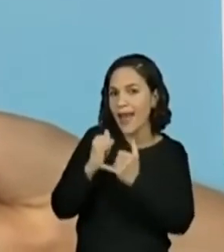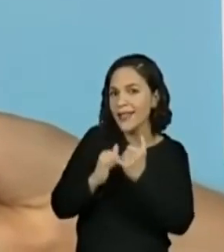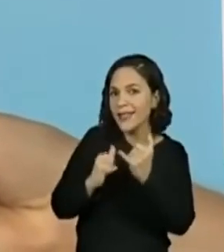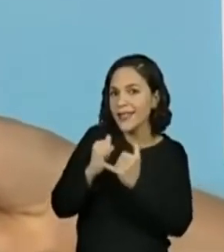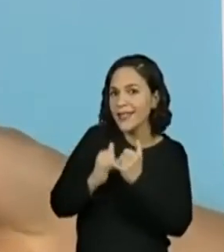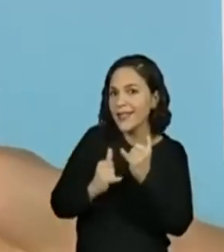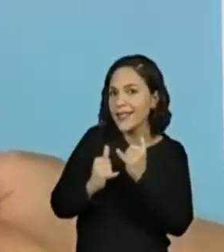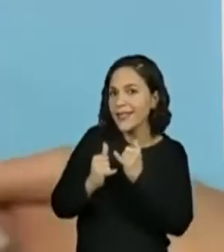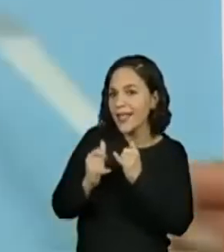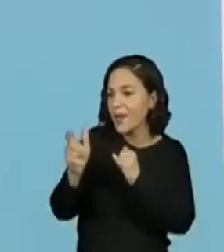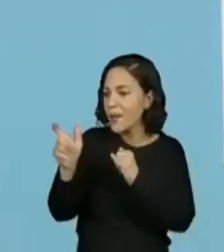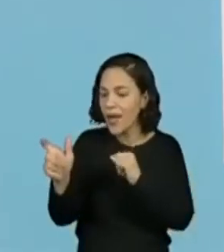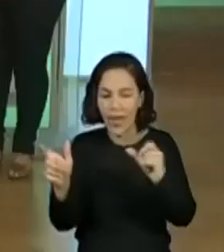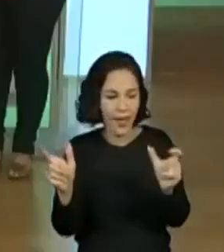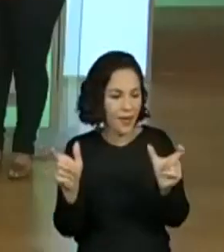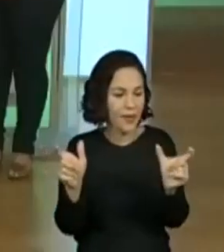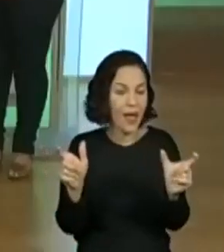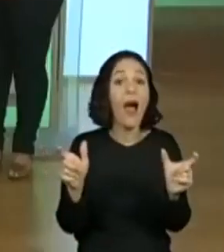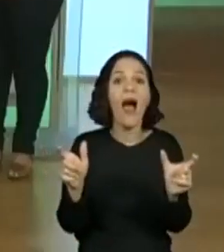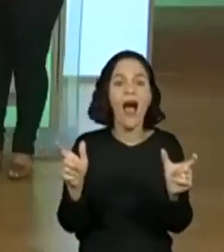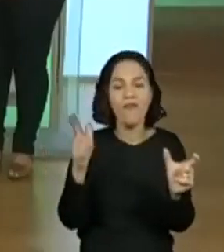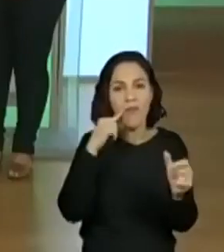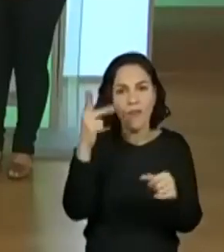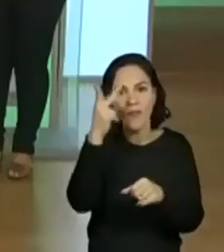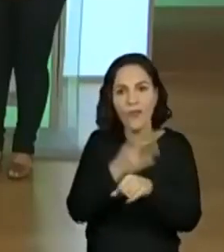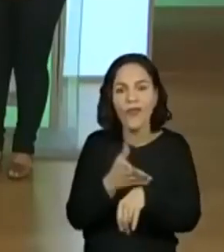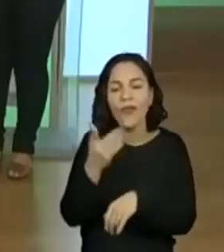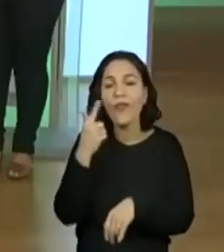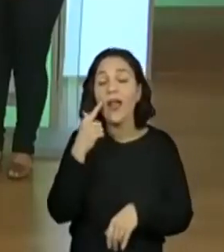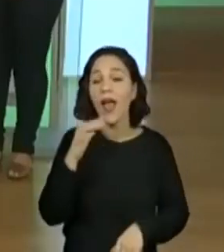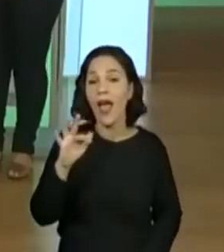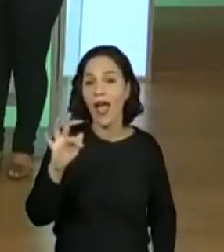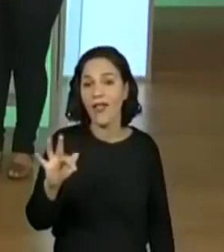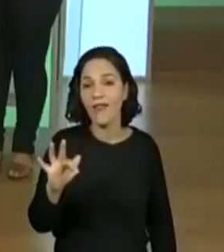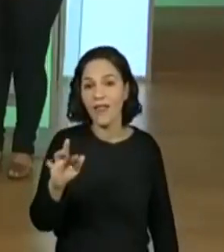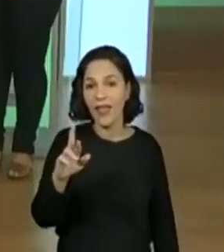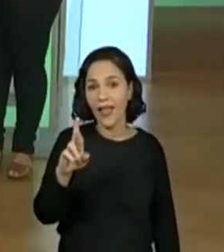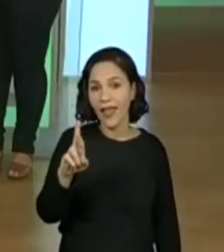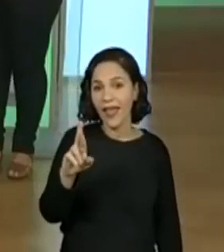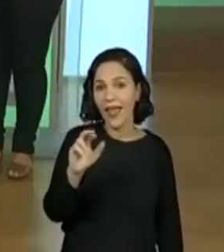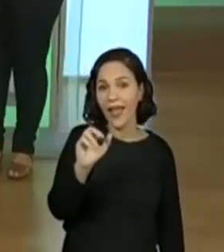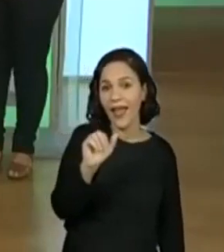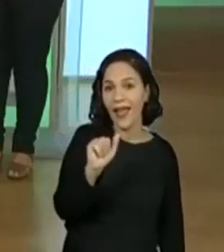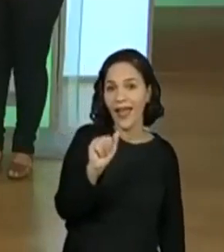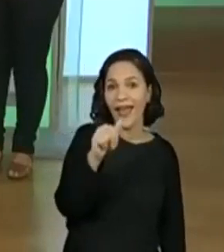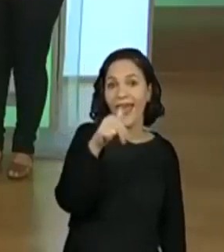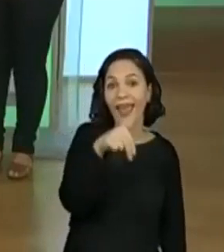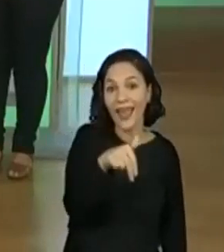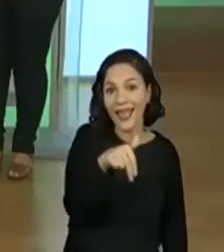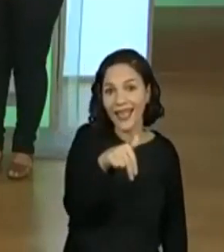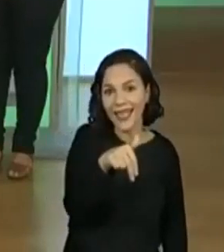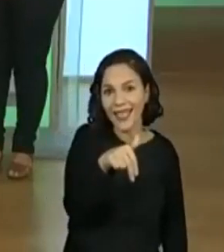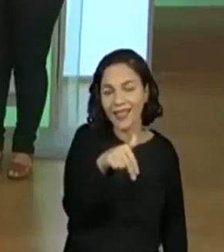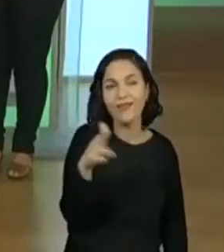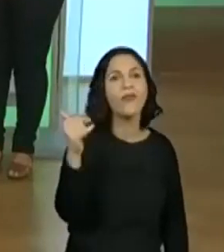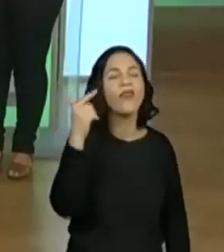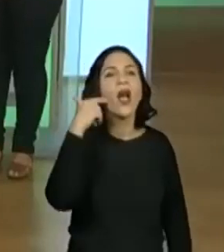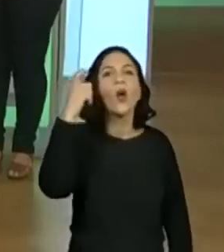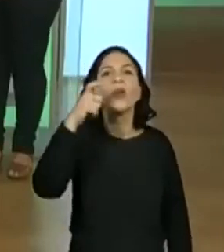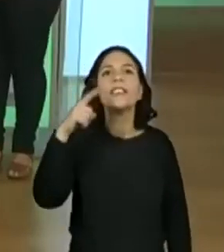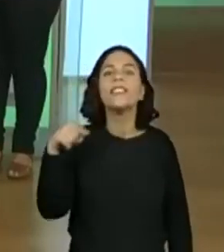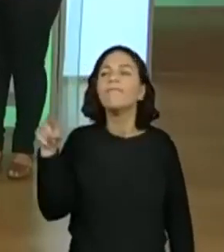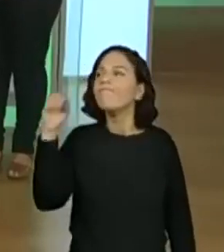do frango... É o mesmo. Agora ficou fácil. F-R-A, né? E o N. Fran. E agora?